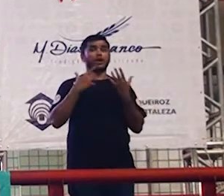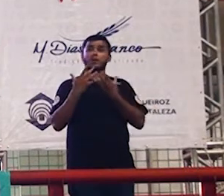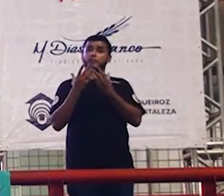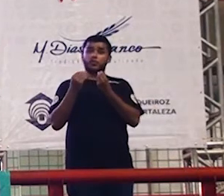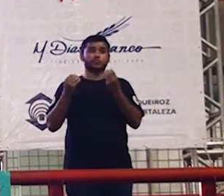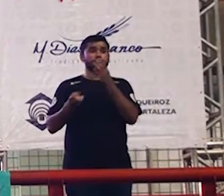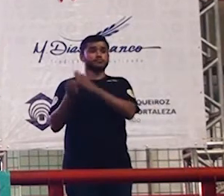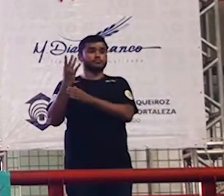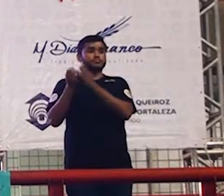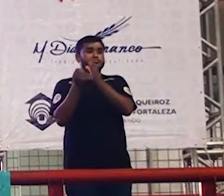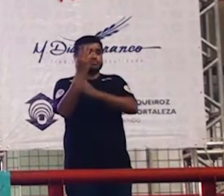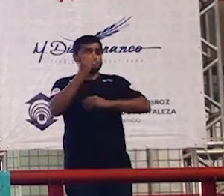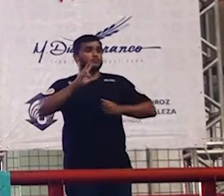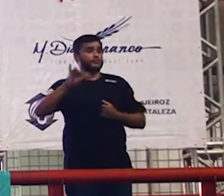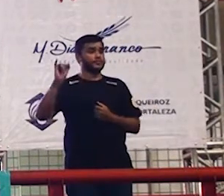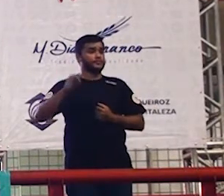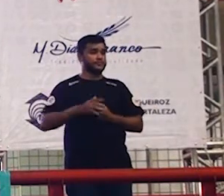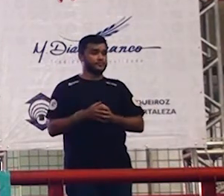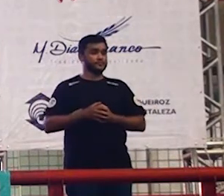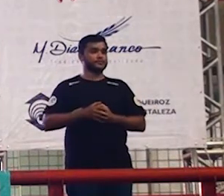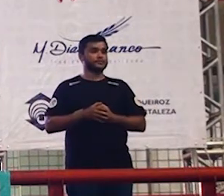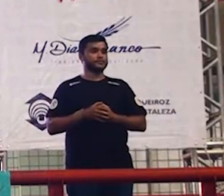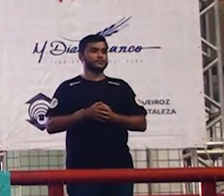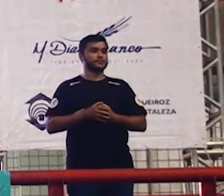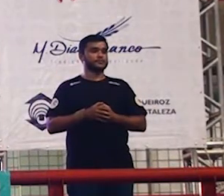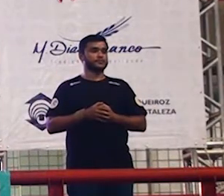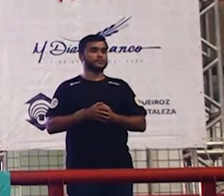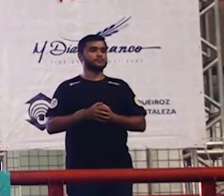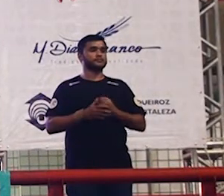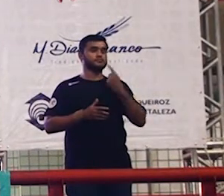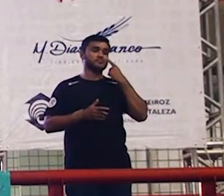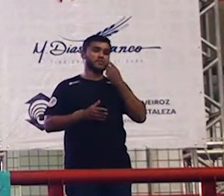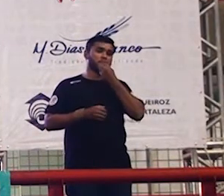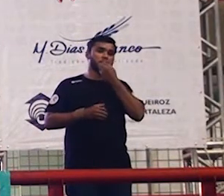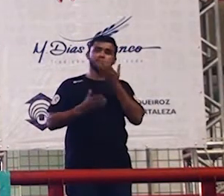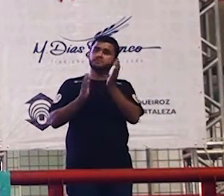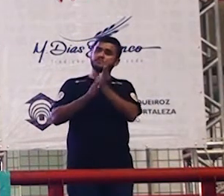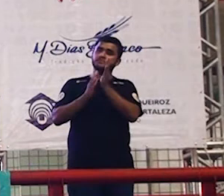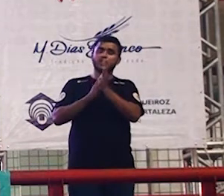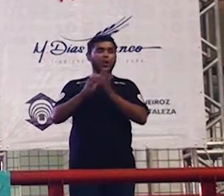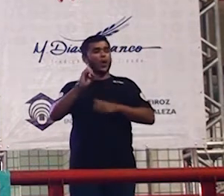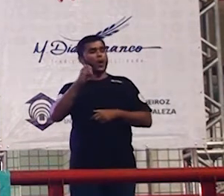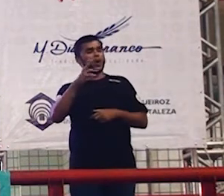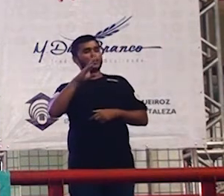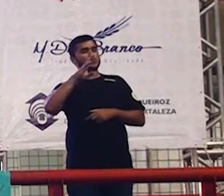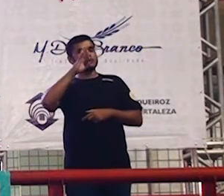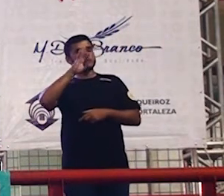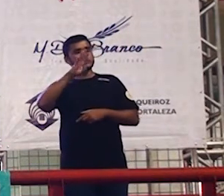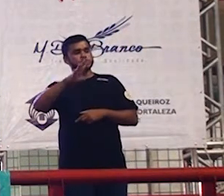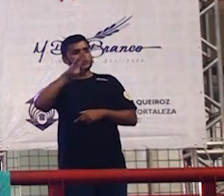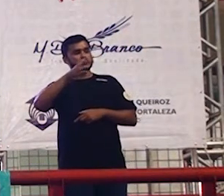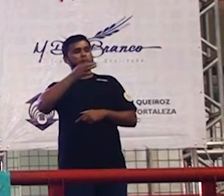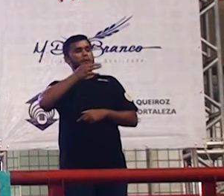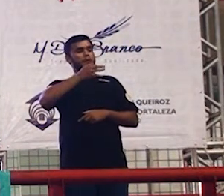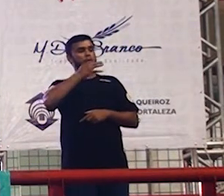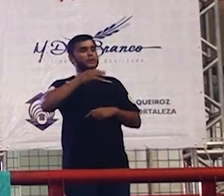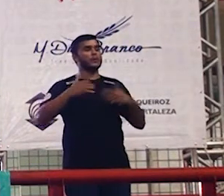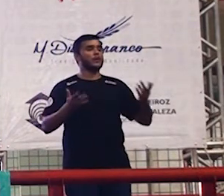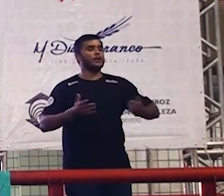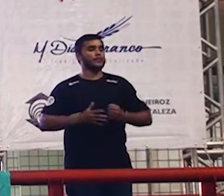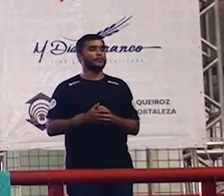promete. Pessoal, ele está elogiando ou criticando o crescimento de Montes